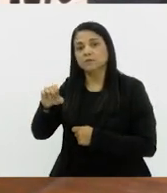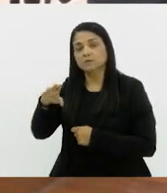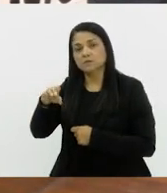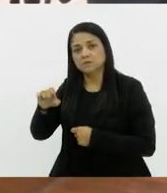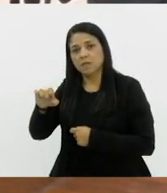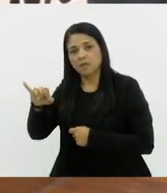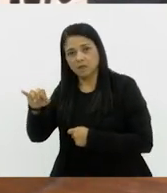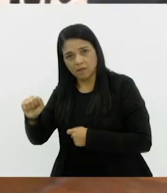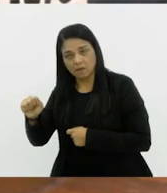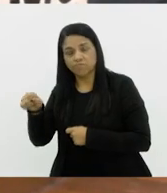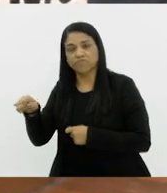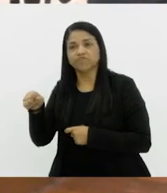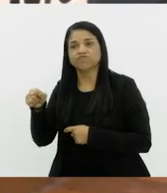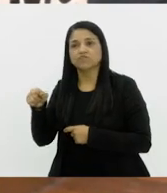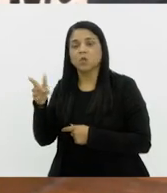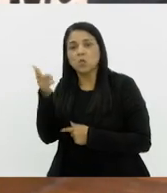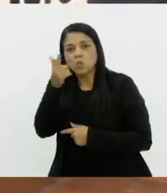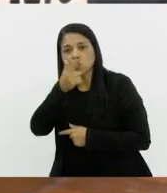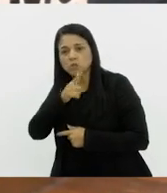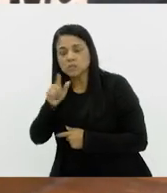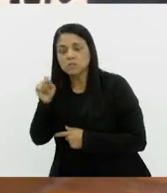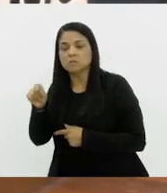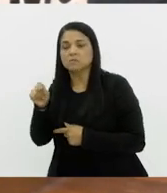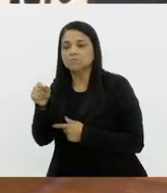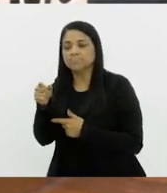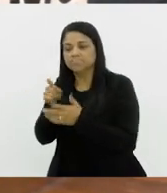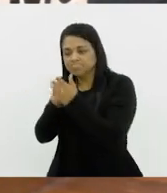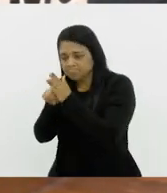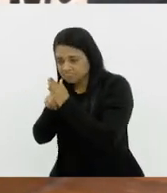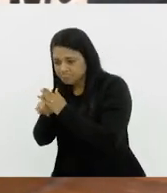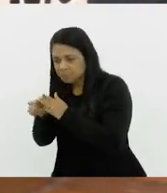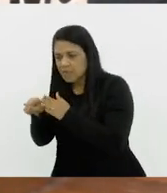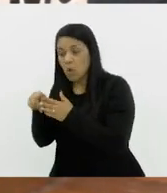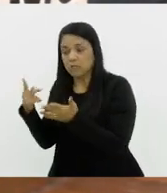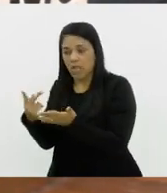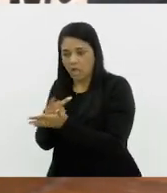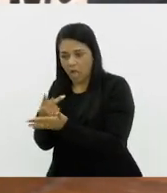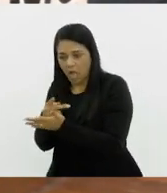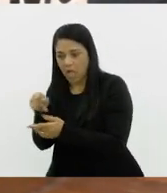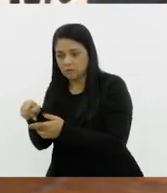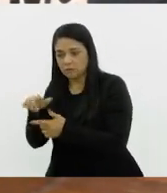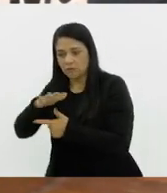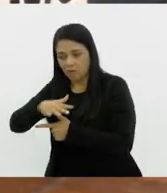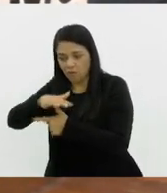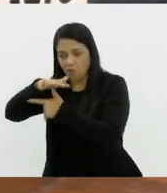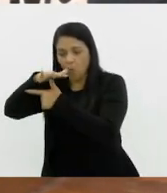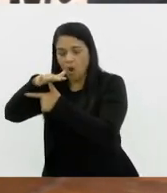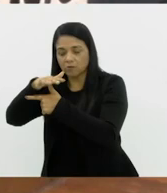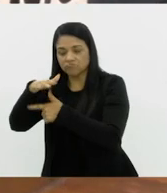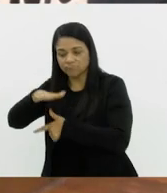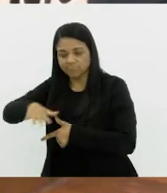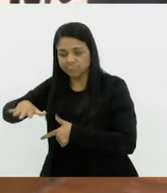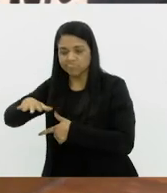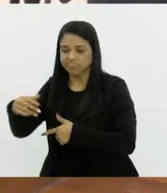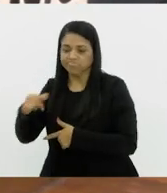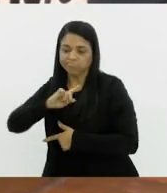alguns elementos para verificar, falar, olha, tem alguma coisa errada aqui. O pessoal está voando onde não deveria. Está